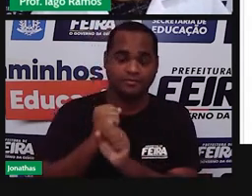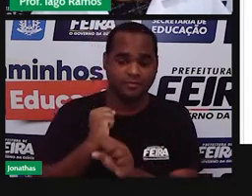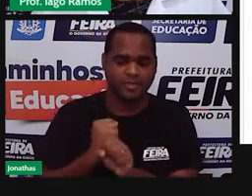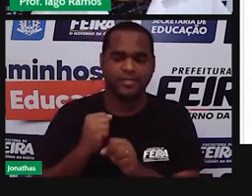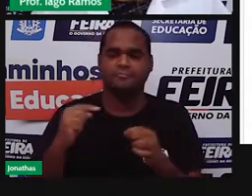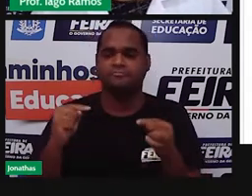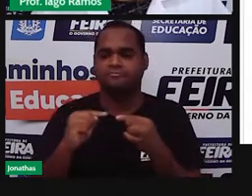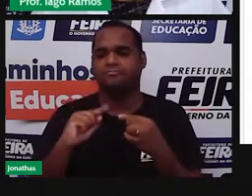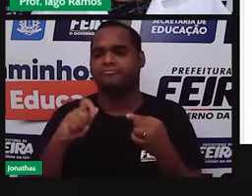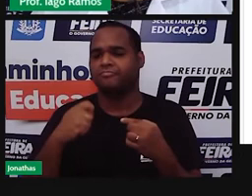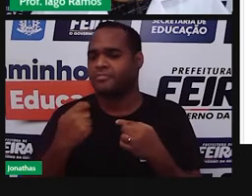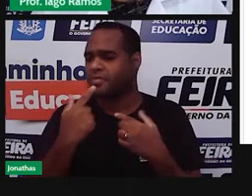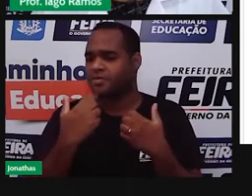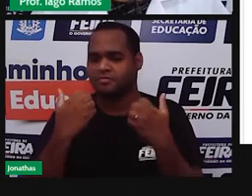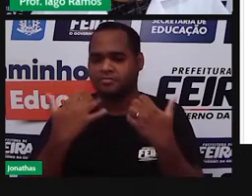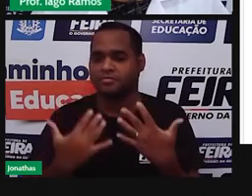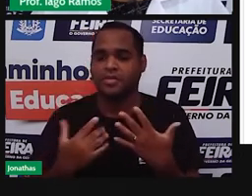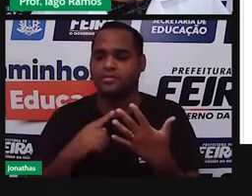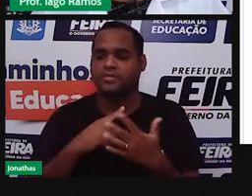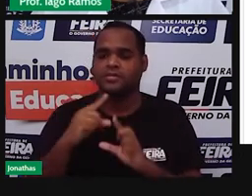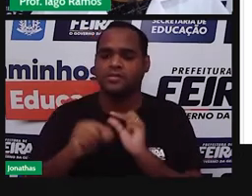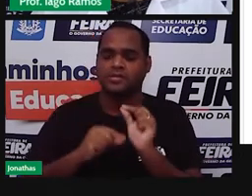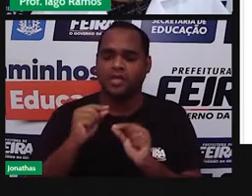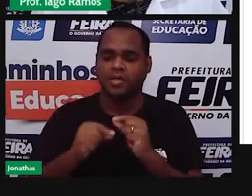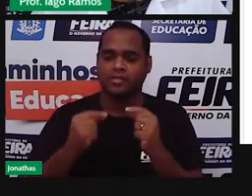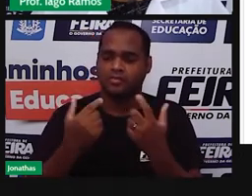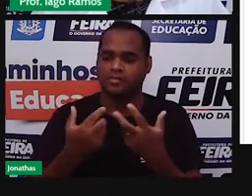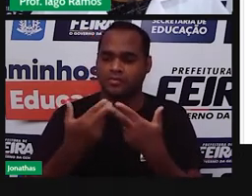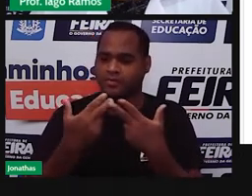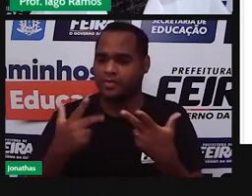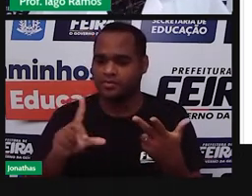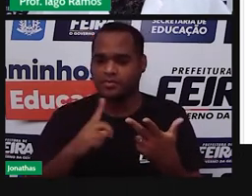Quando eu coloco mais isso aqui,